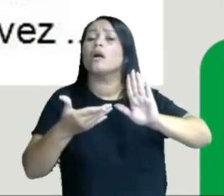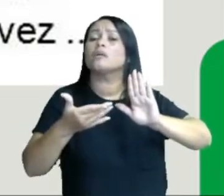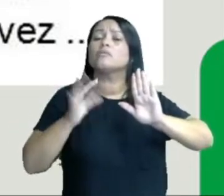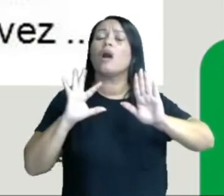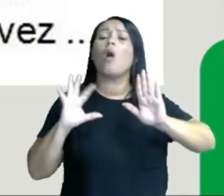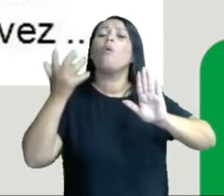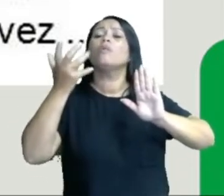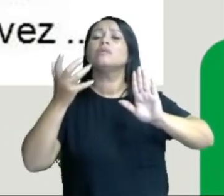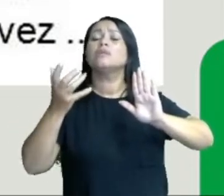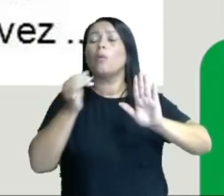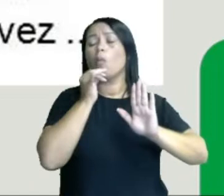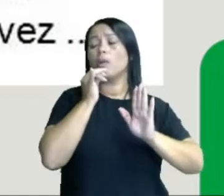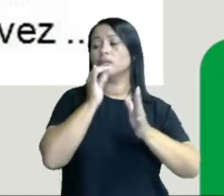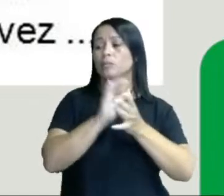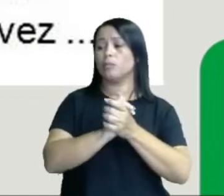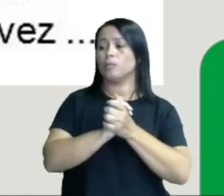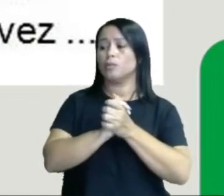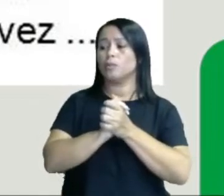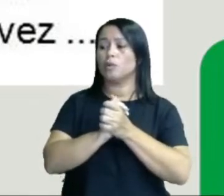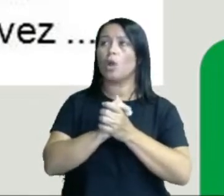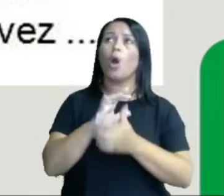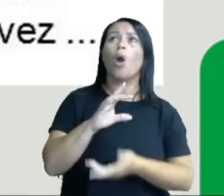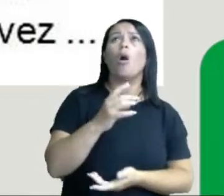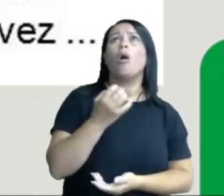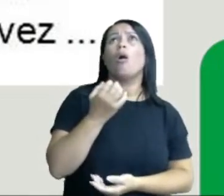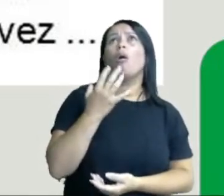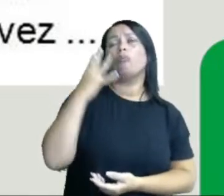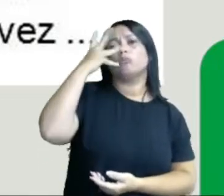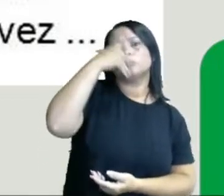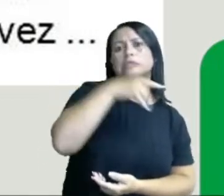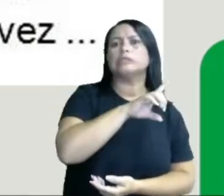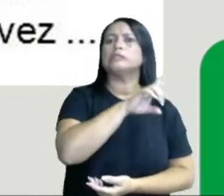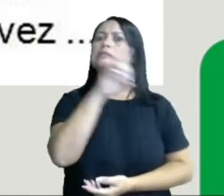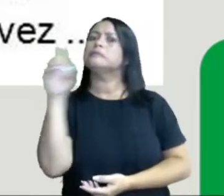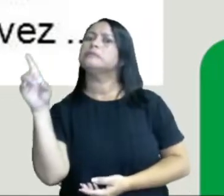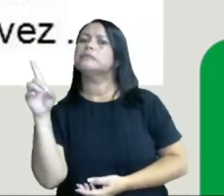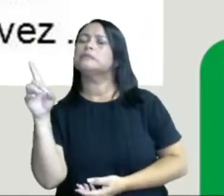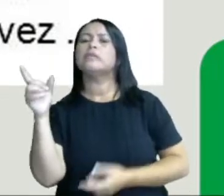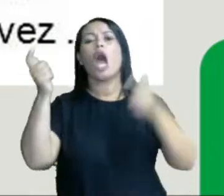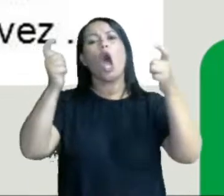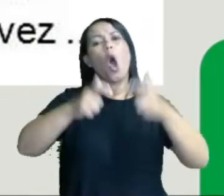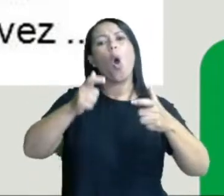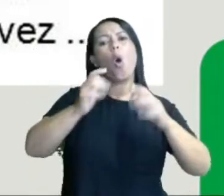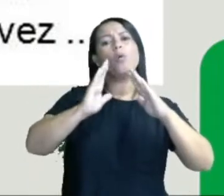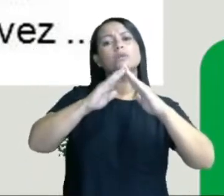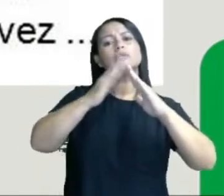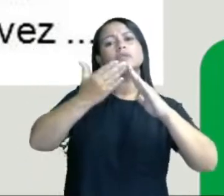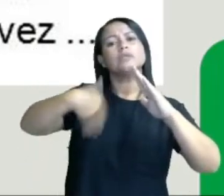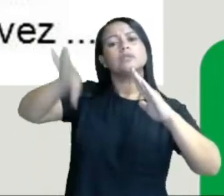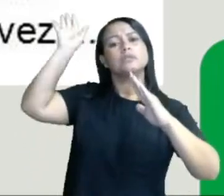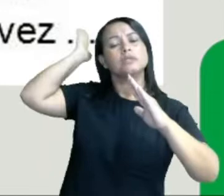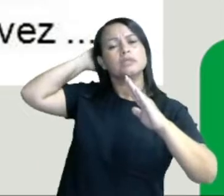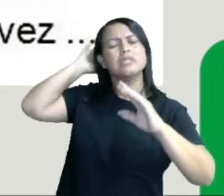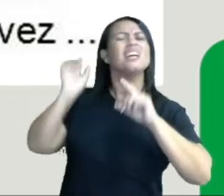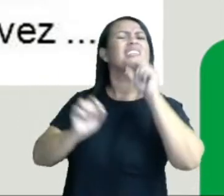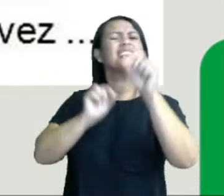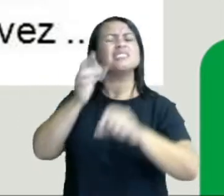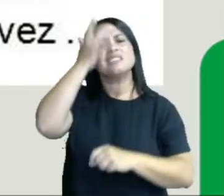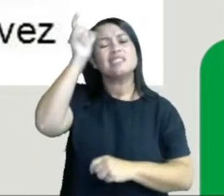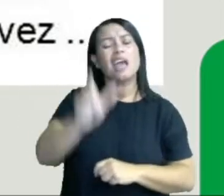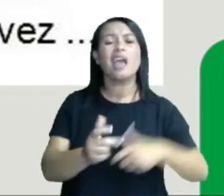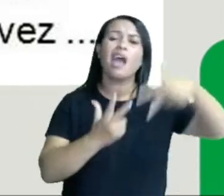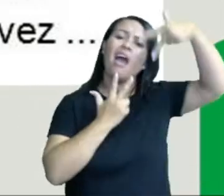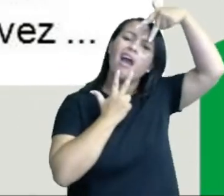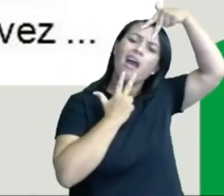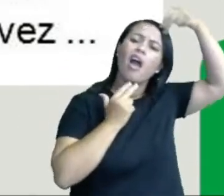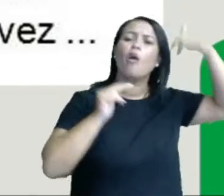aconteceu. Por exemplo, num belo dia, onde, no quintal de uma casa, quem, a